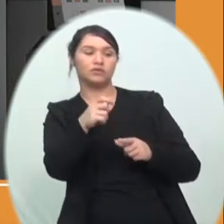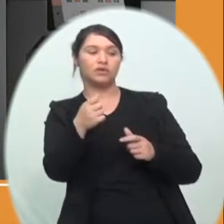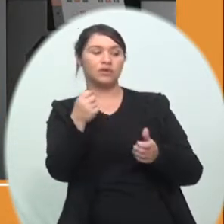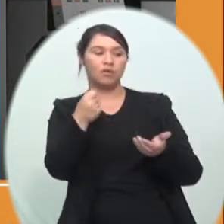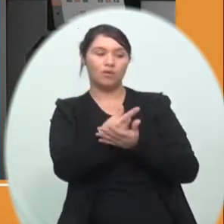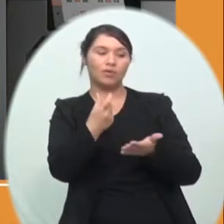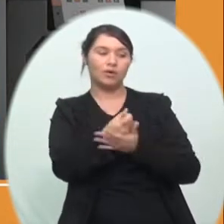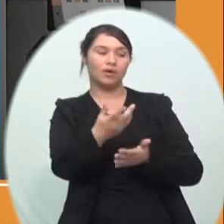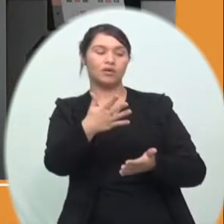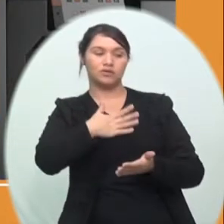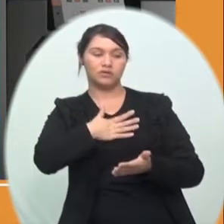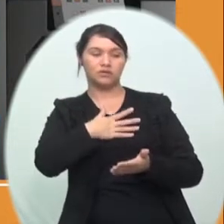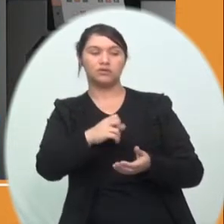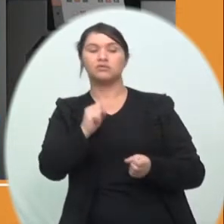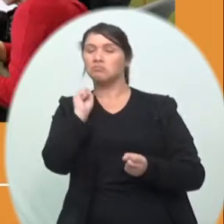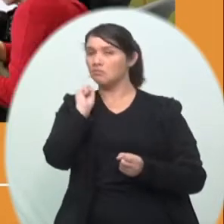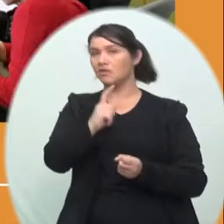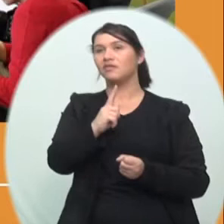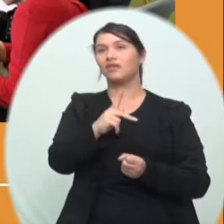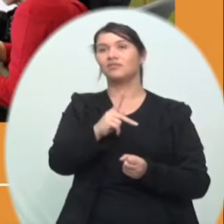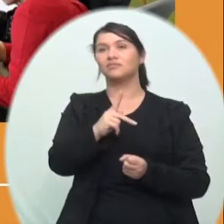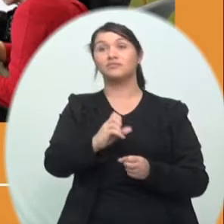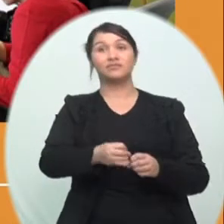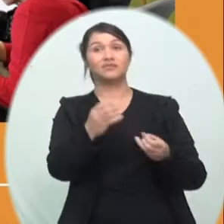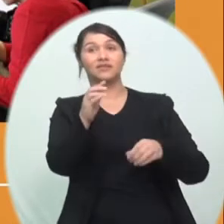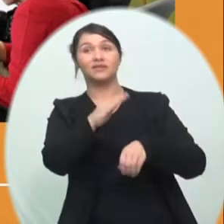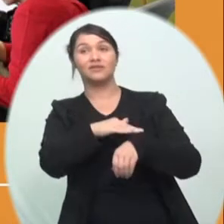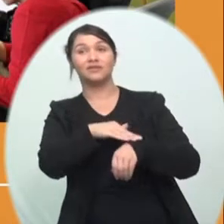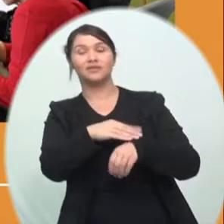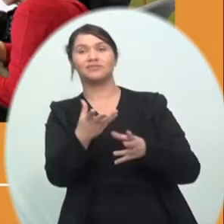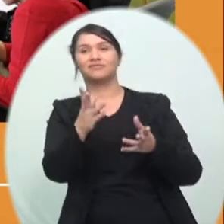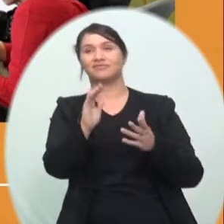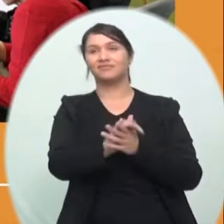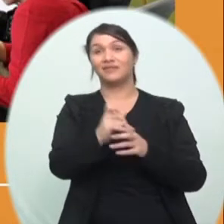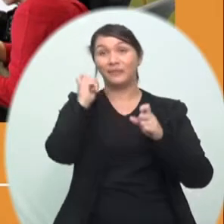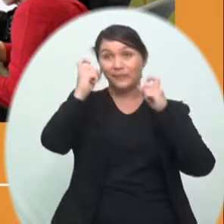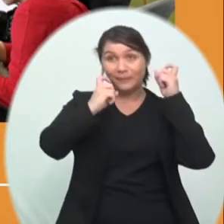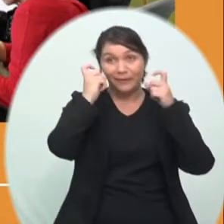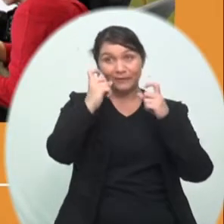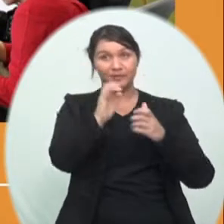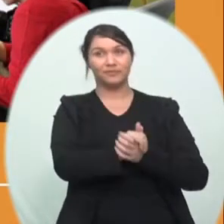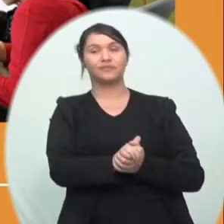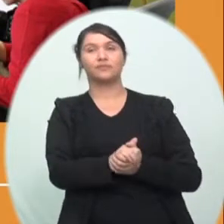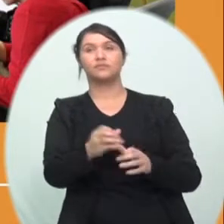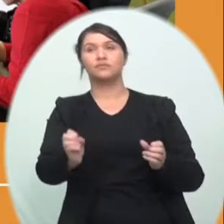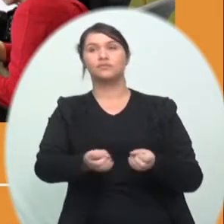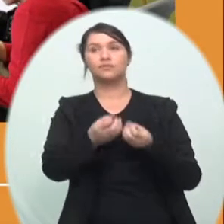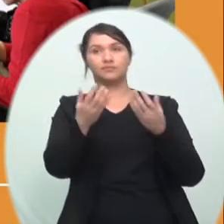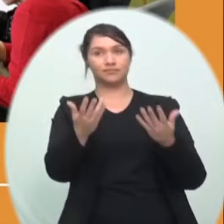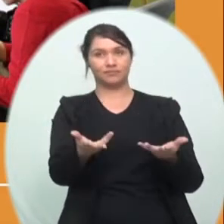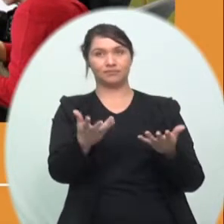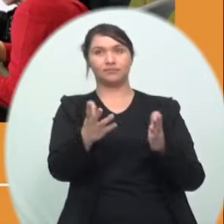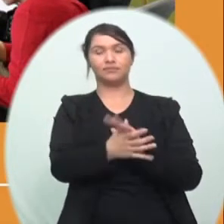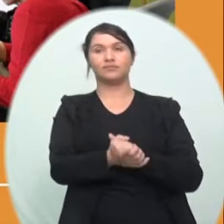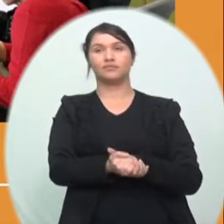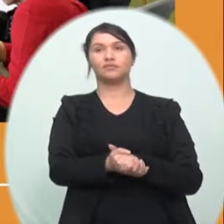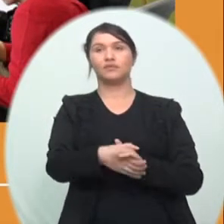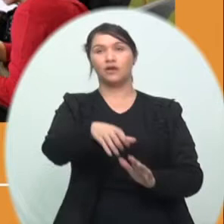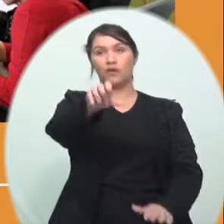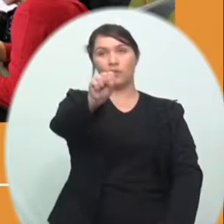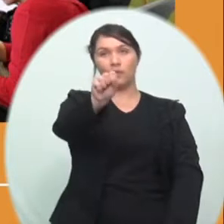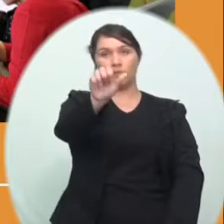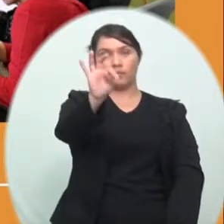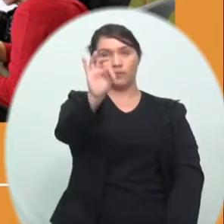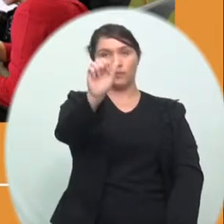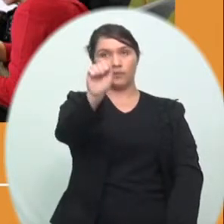que está o meu tempo aí, estou preocupado. Já passou, não? Já passei. É. Me ajuda, Marinho. Então, essas startups que a gente